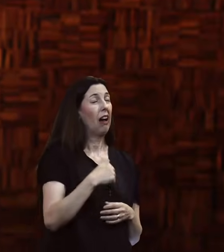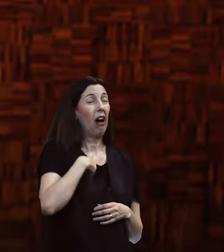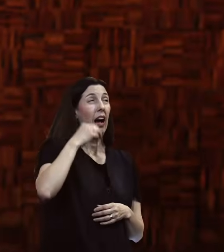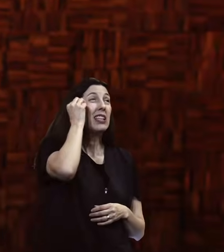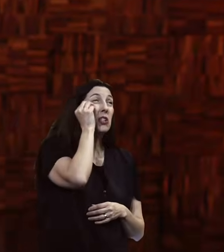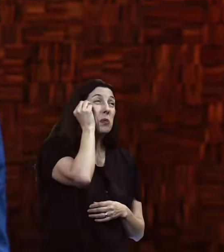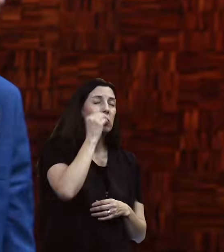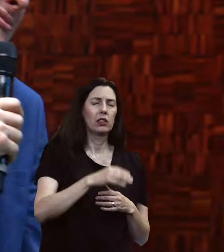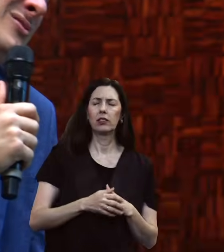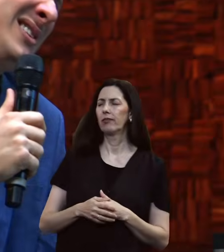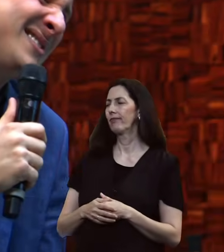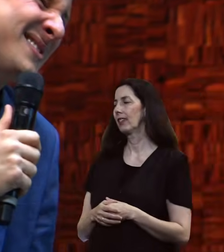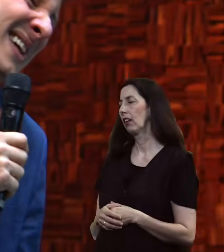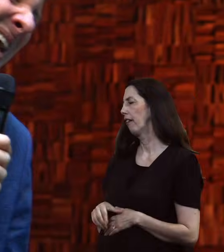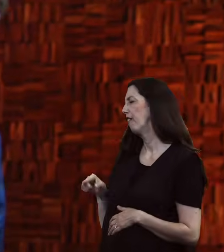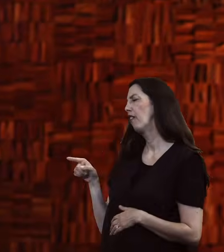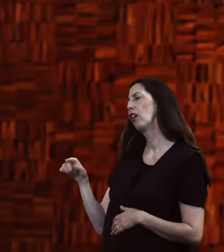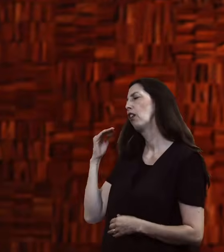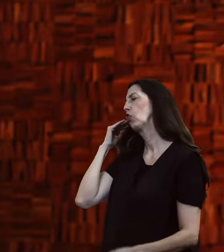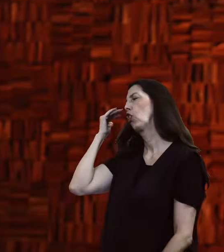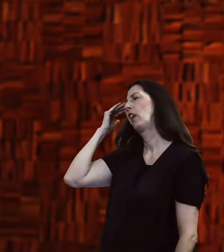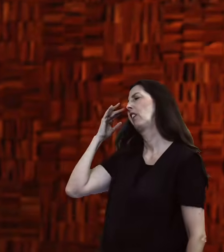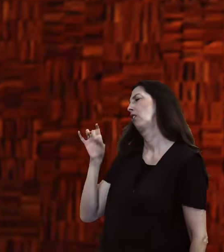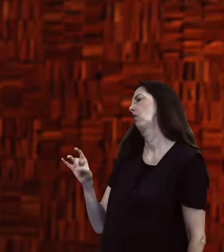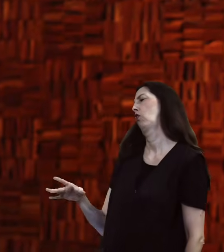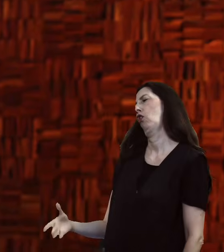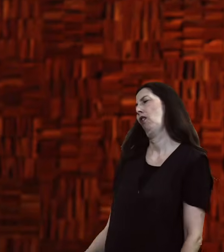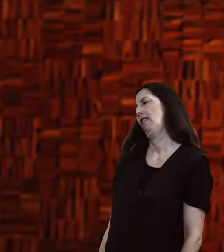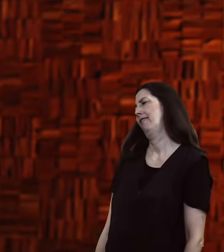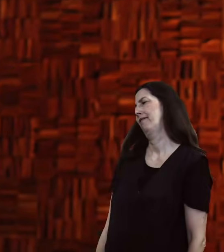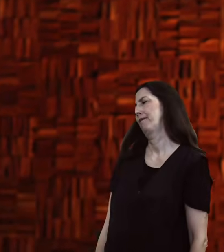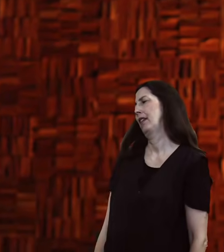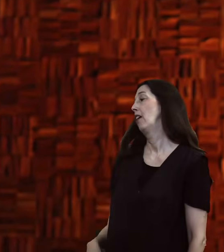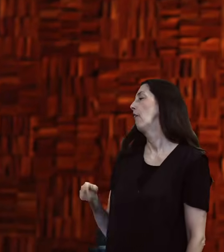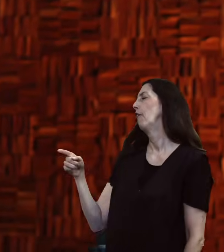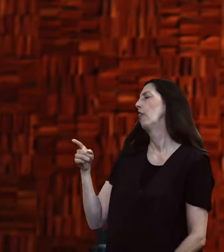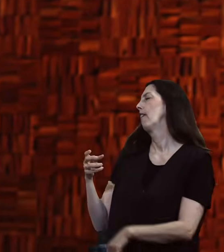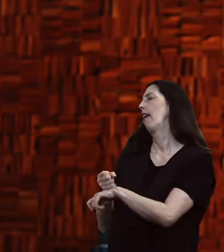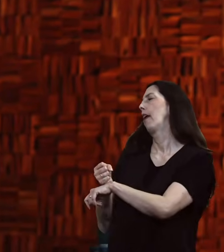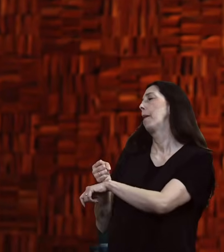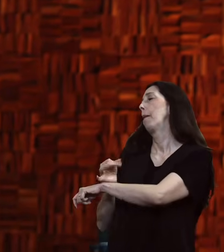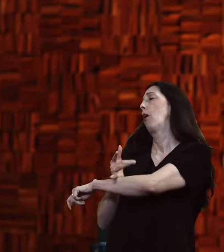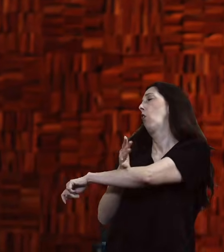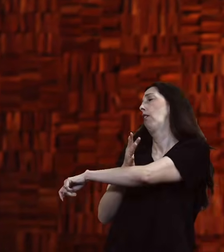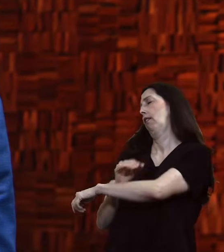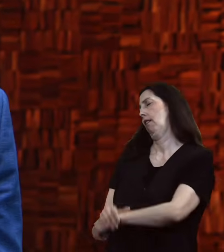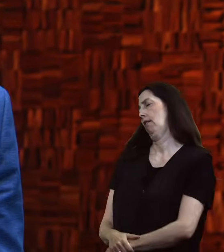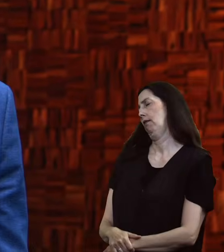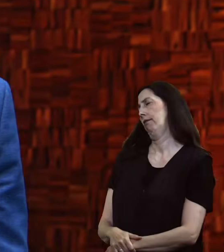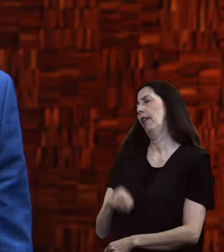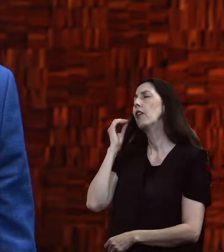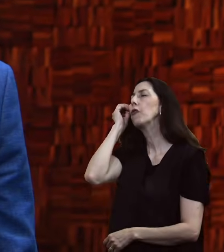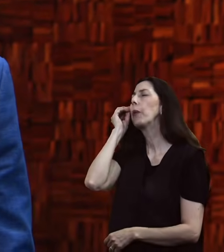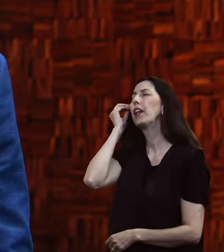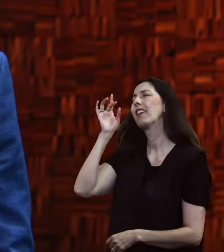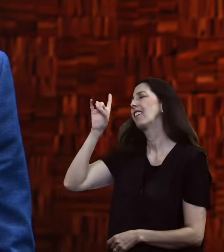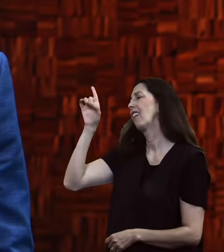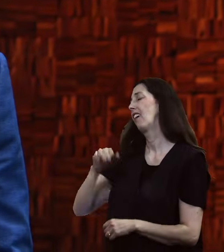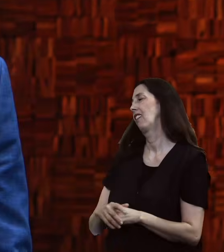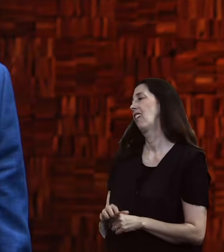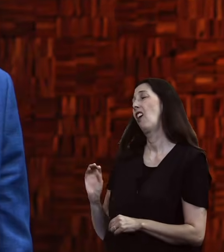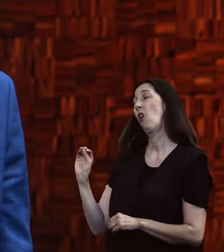assim, você é só um adolescente, você deve ter ficado emocionado, essas coisas